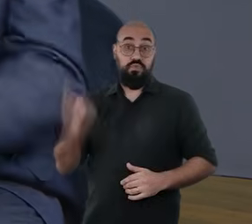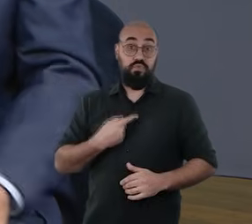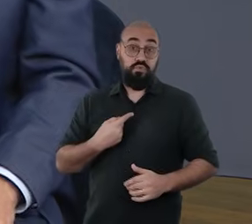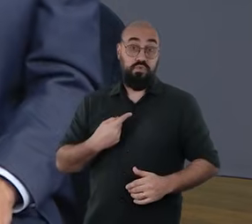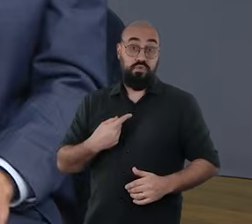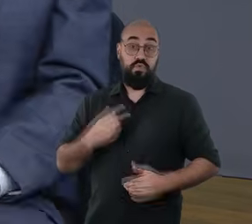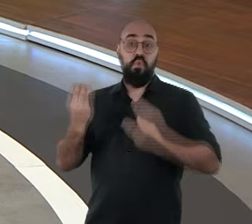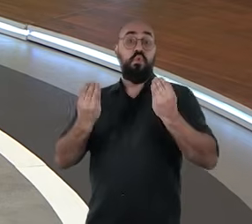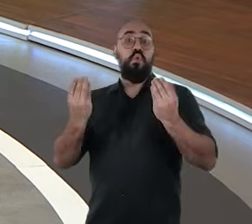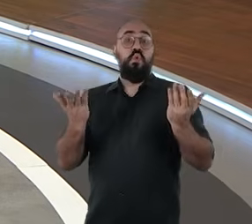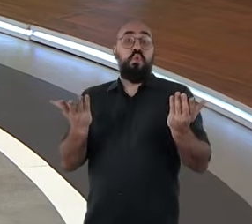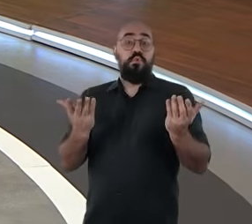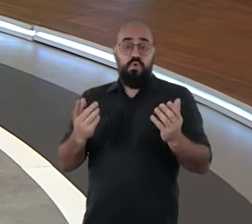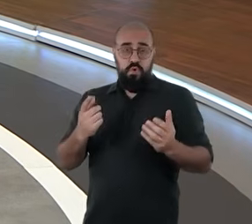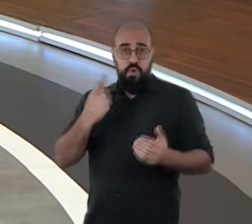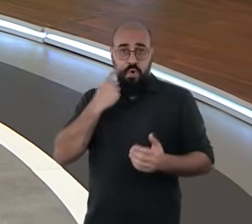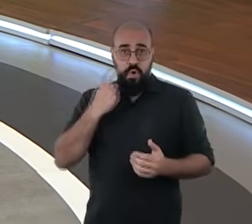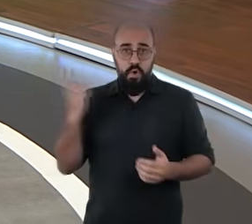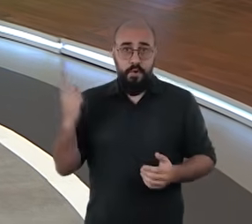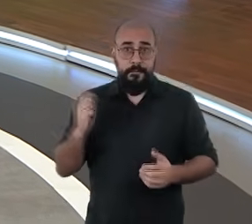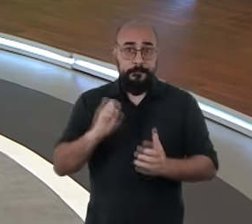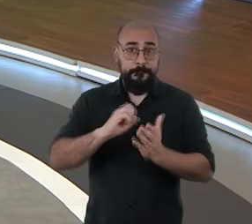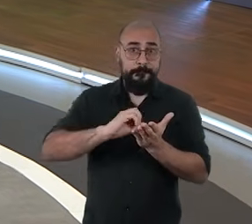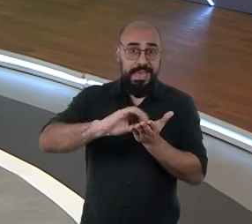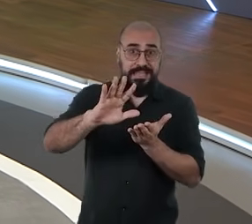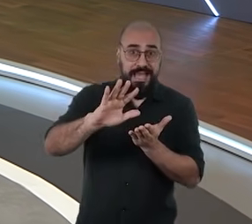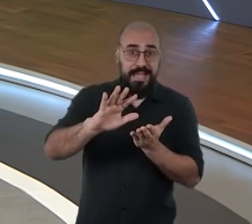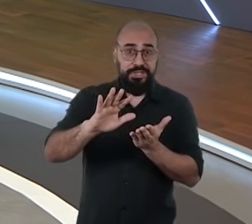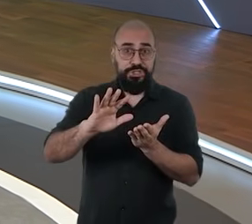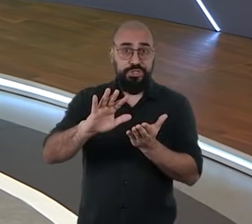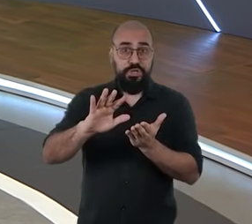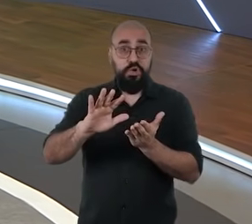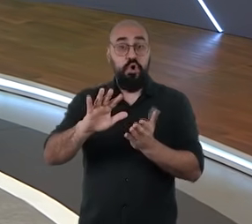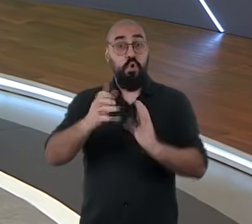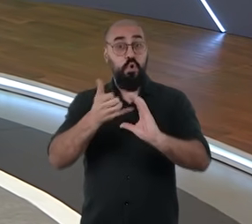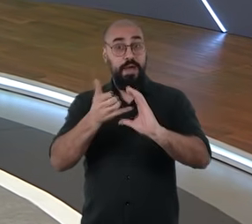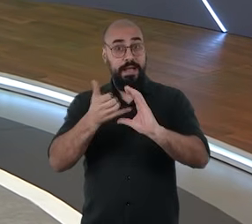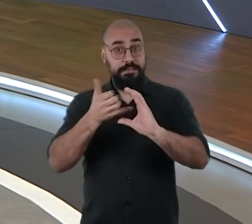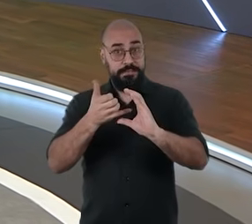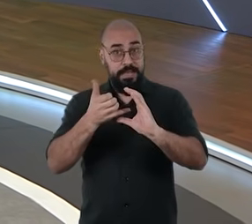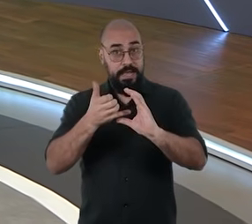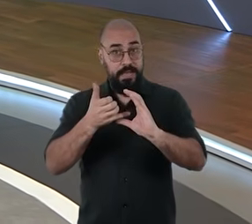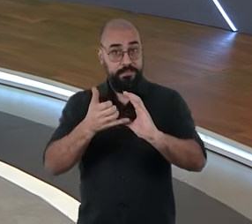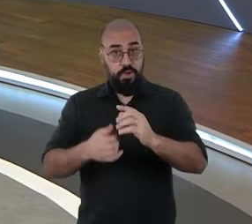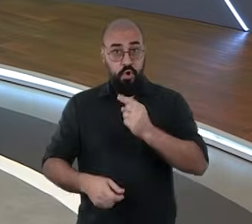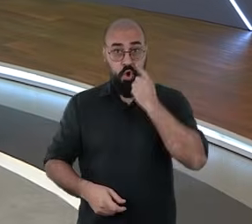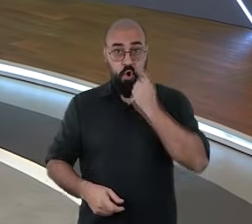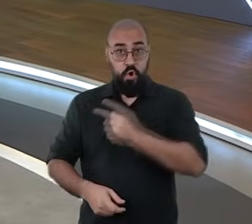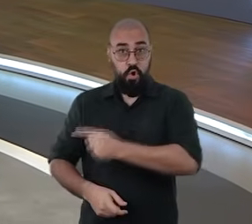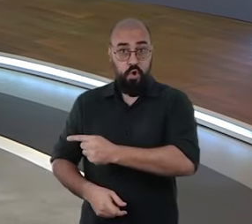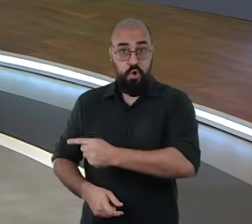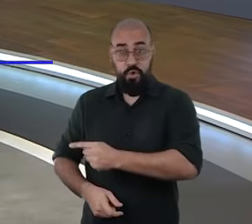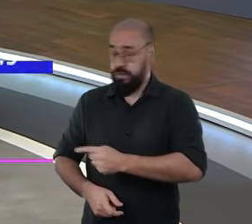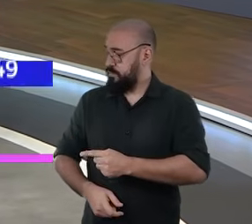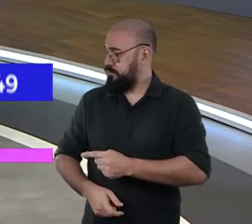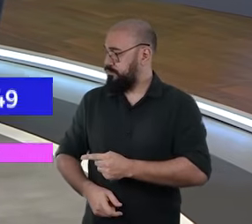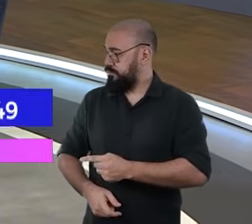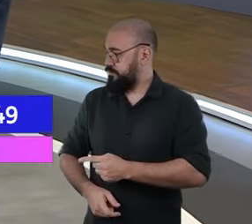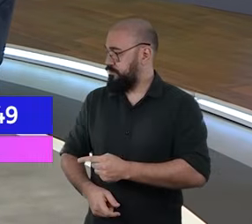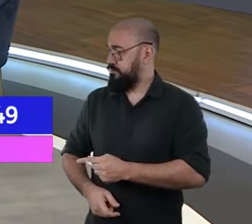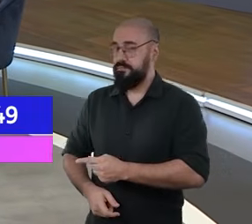dizer como. Anota aí, você pode mandar uma mensagem para nós no nosso WhatsApp, o número é